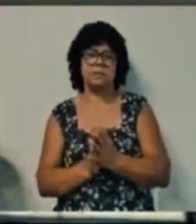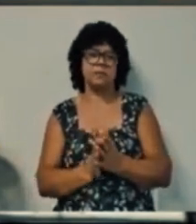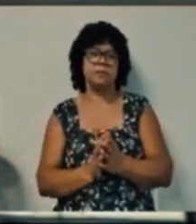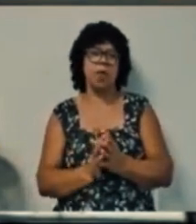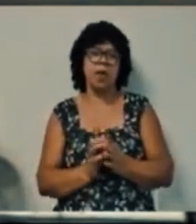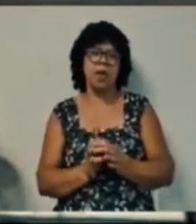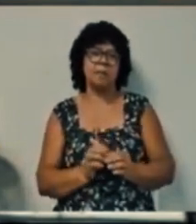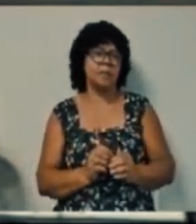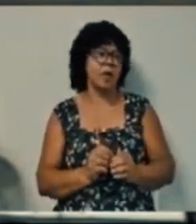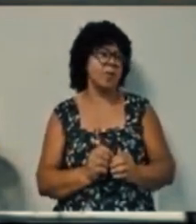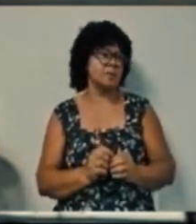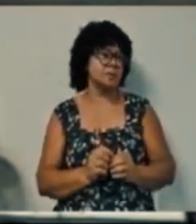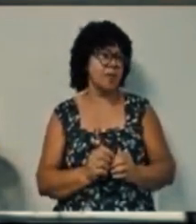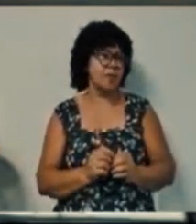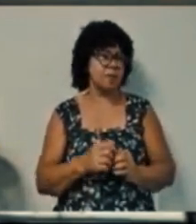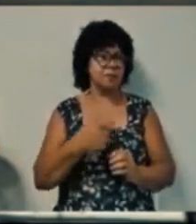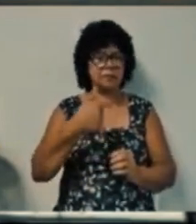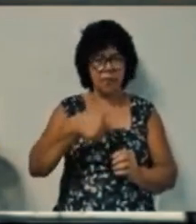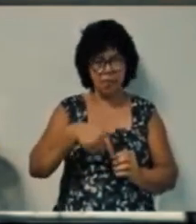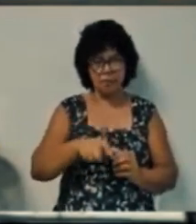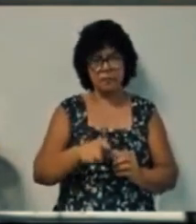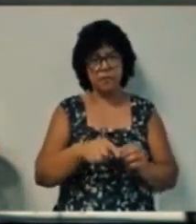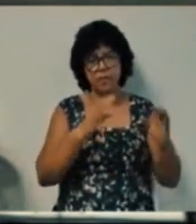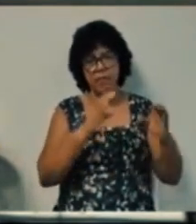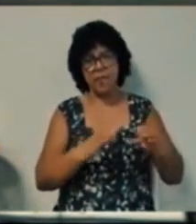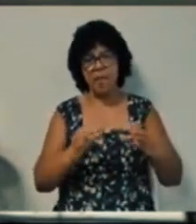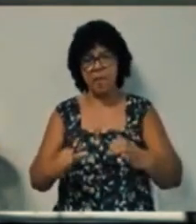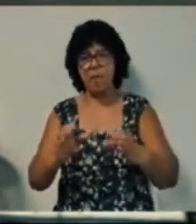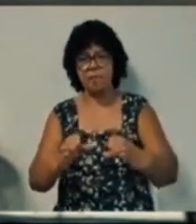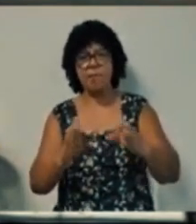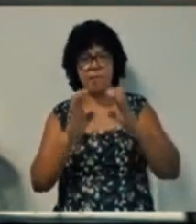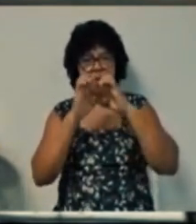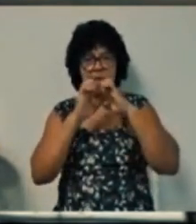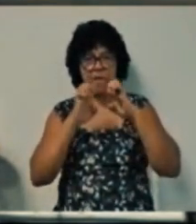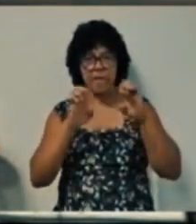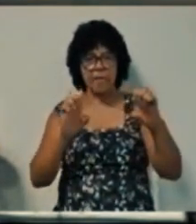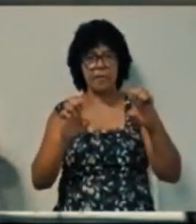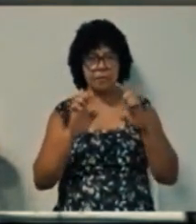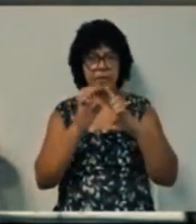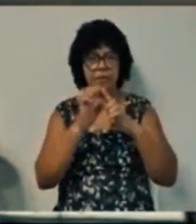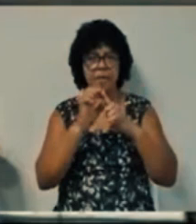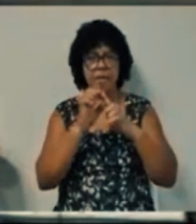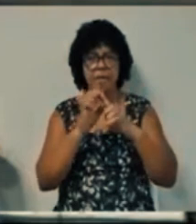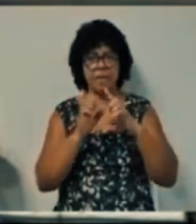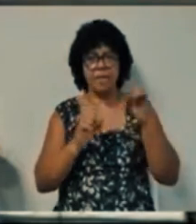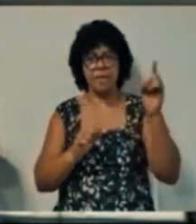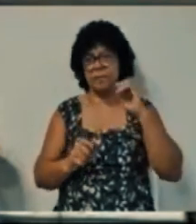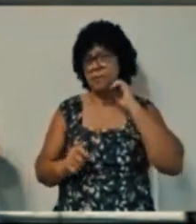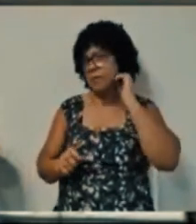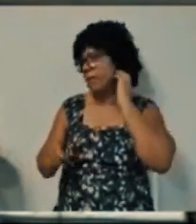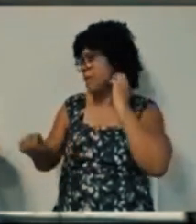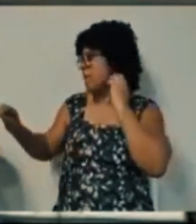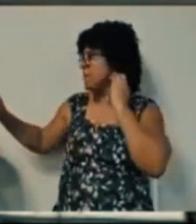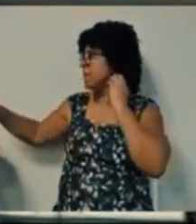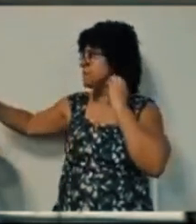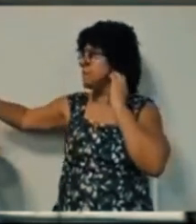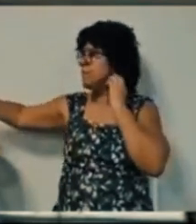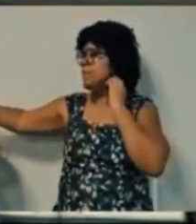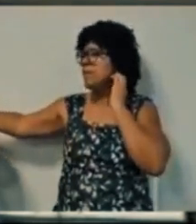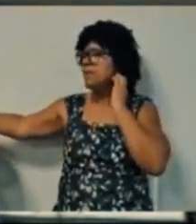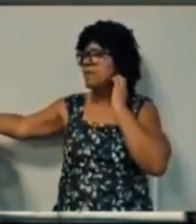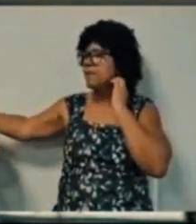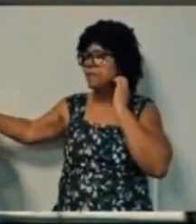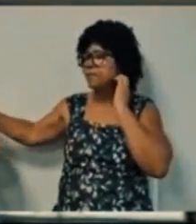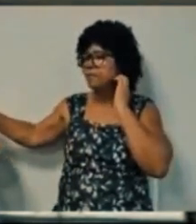para uma escola de um certo tirano. Esse homem certamente tinha ali um ambiente de